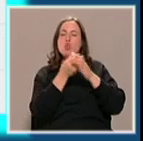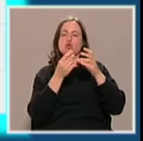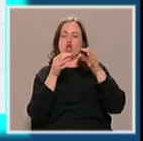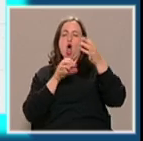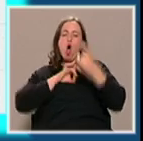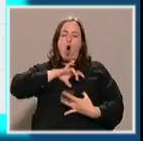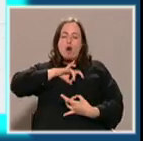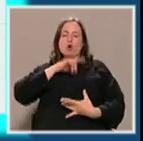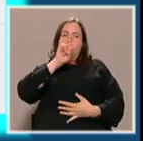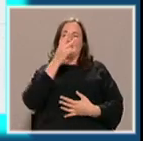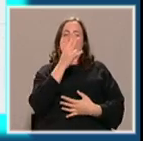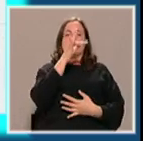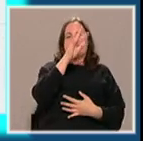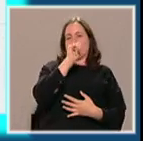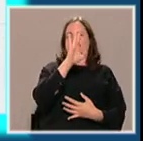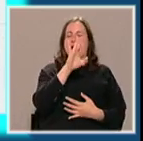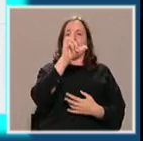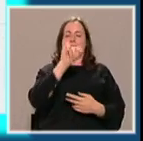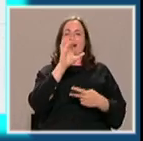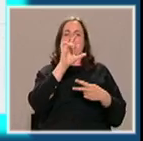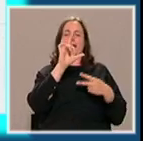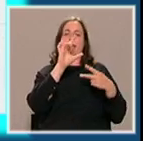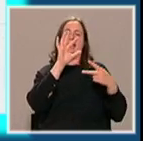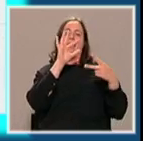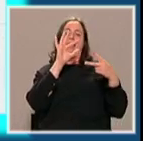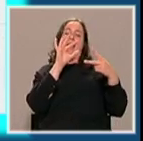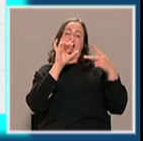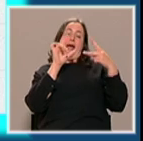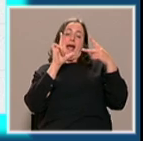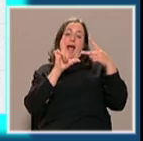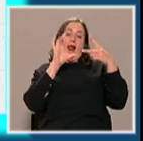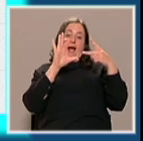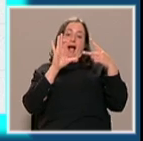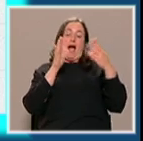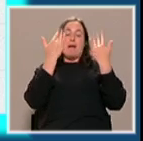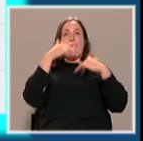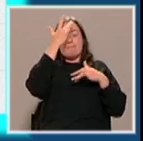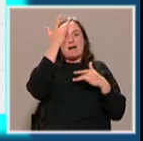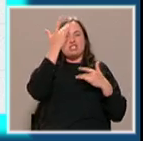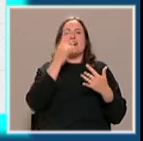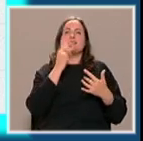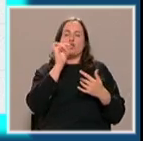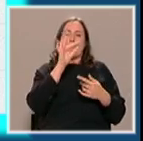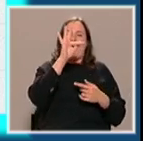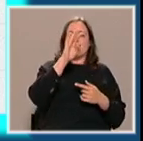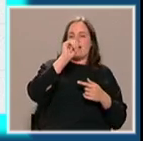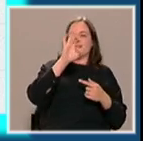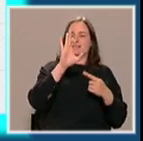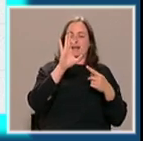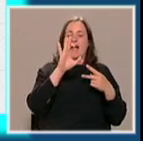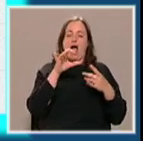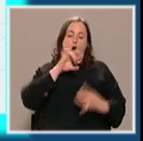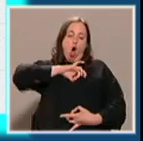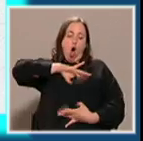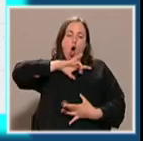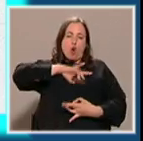FSH e a LH. Embora não seja importante vocês saberem o nome, mas se calhar para associarem mais facilmente, a FSH, a hormona